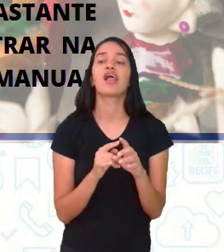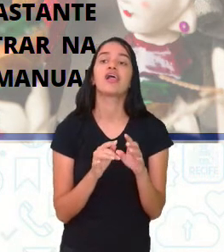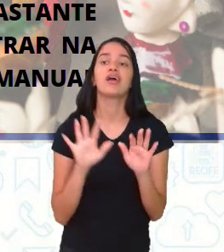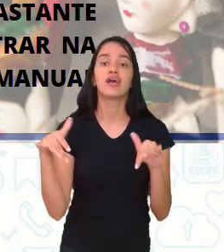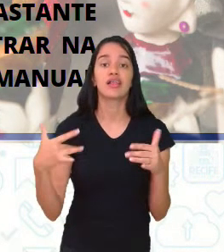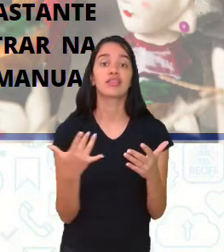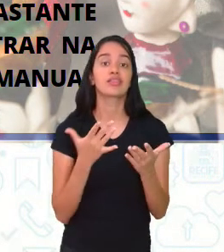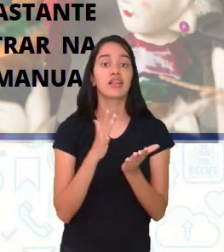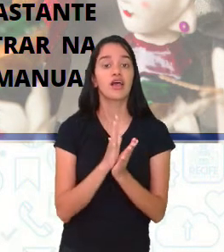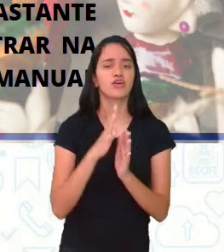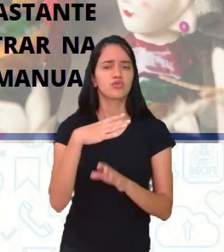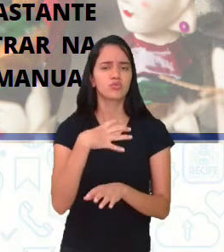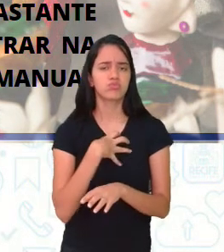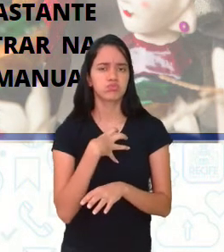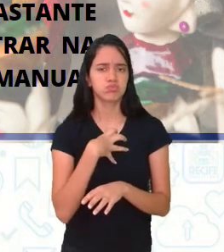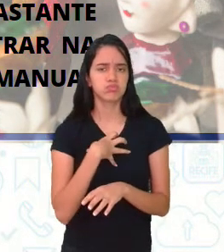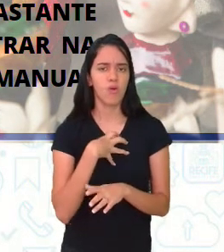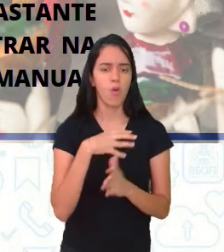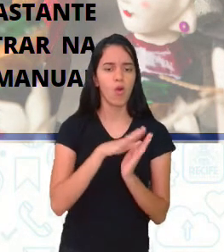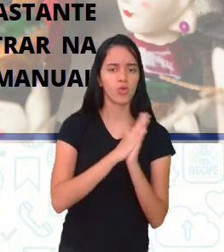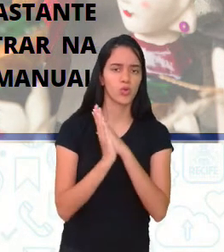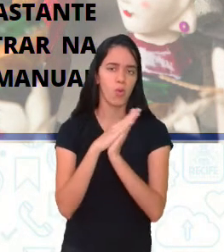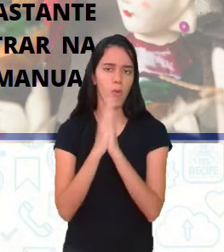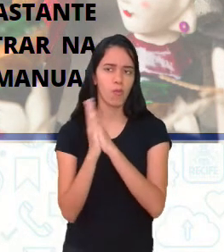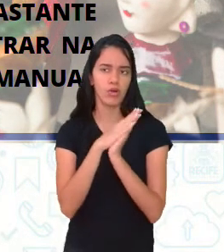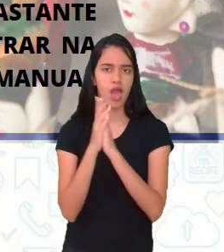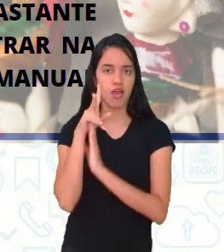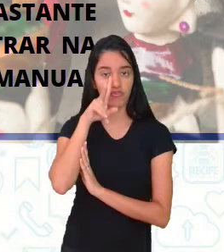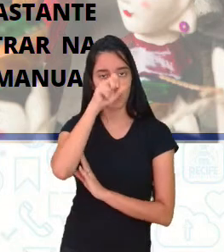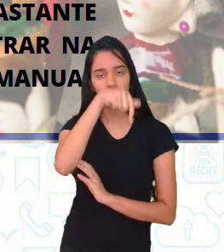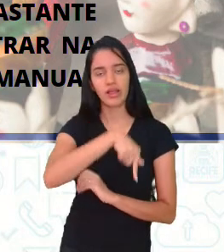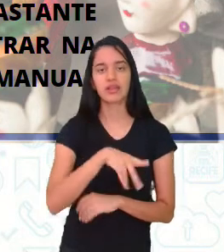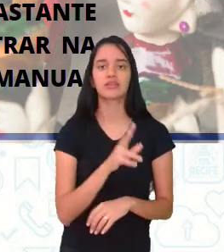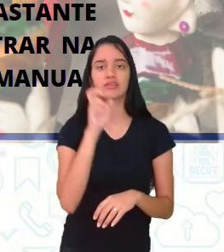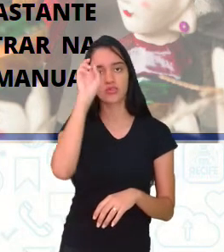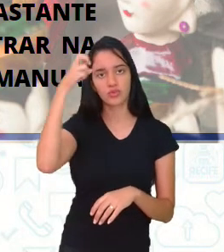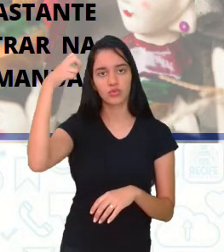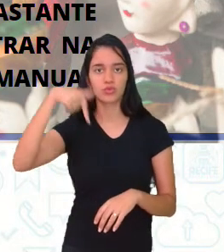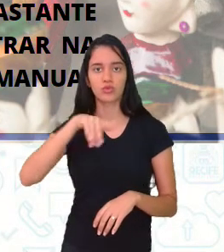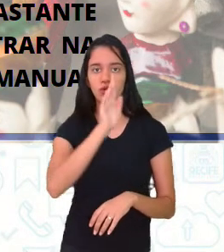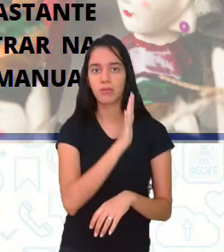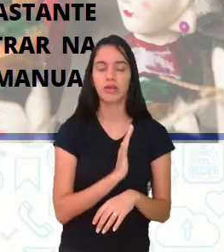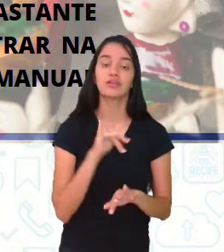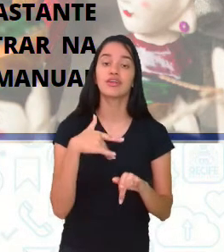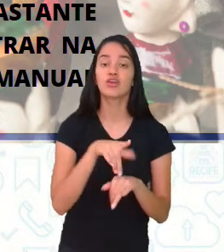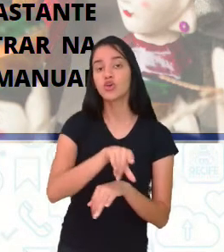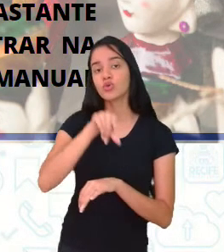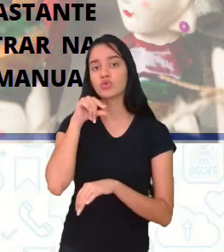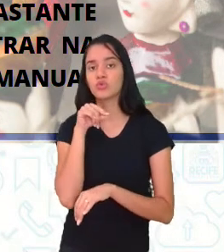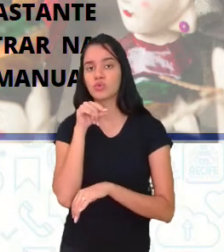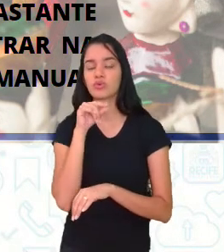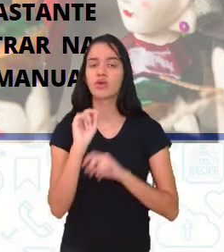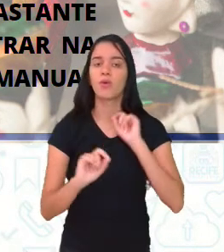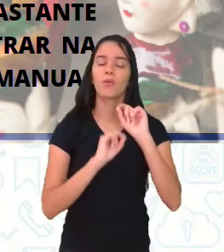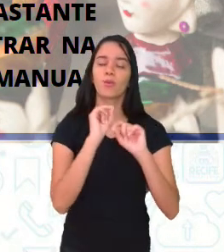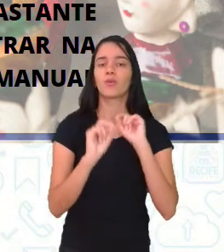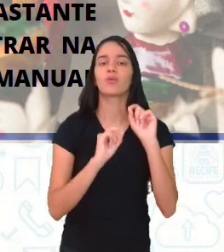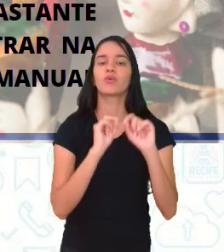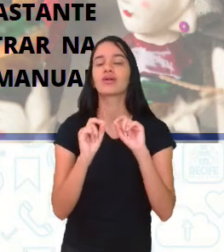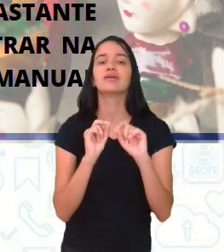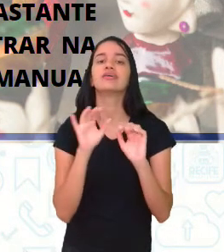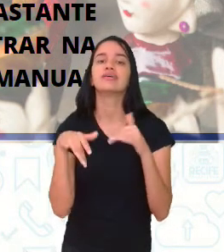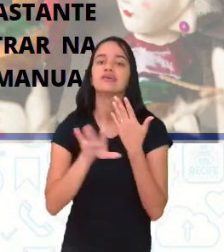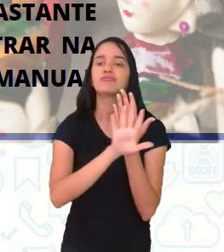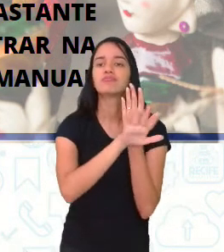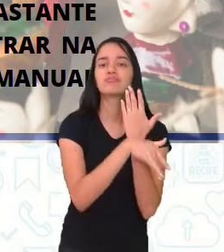formas animadas, o fantoche também é muito forte aqui na nossa cultura. Então, eu escolhi sair um pouco do teatro de